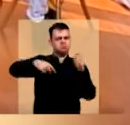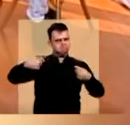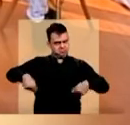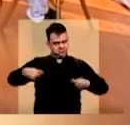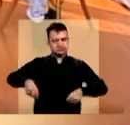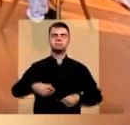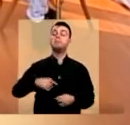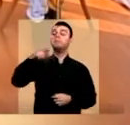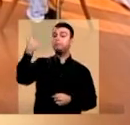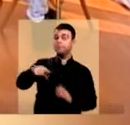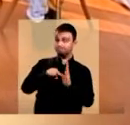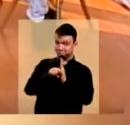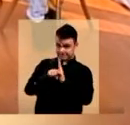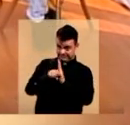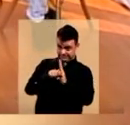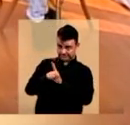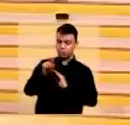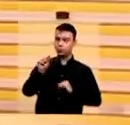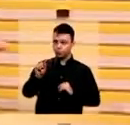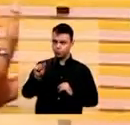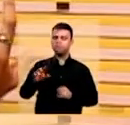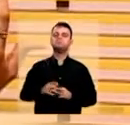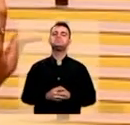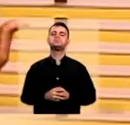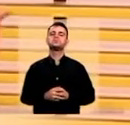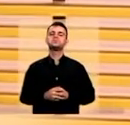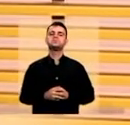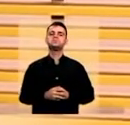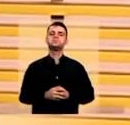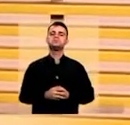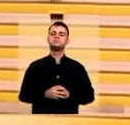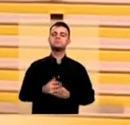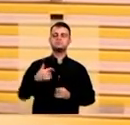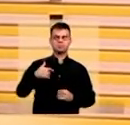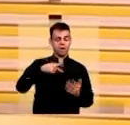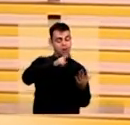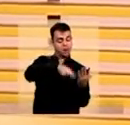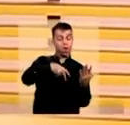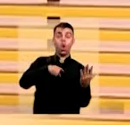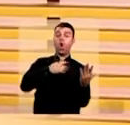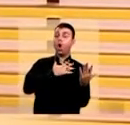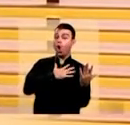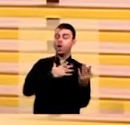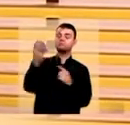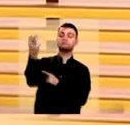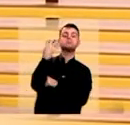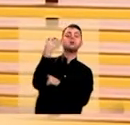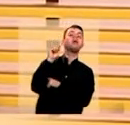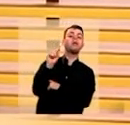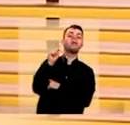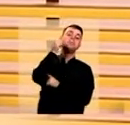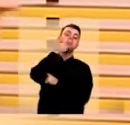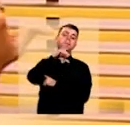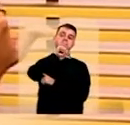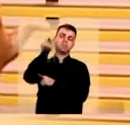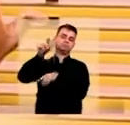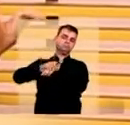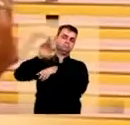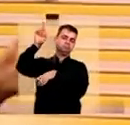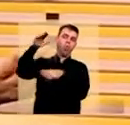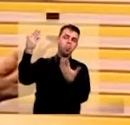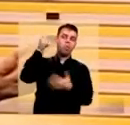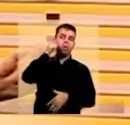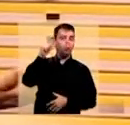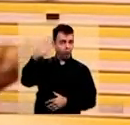a gente tem um outro dado da pesquisa que é o seguinte: quem lê diz que foi influenciado principalmente ou pela mãe ou por uma outra